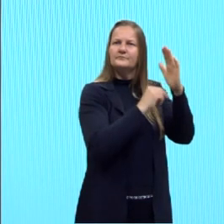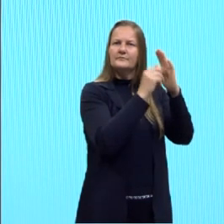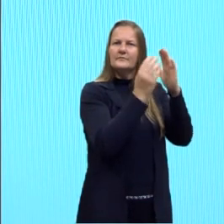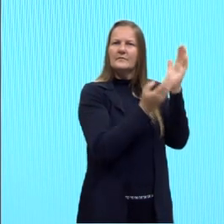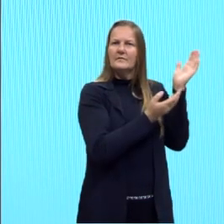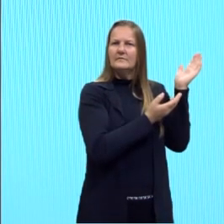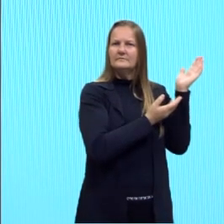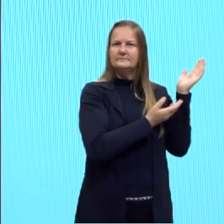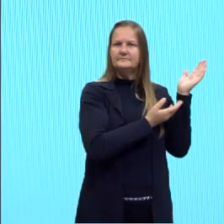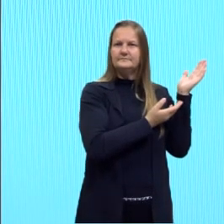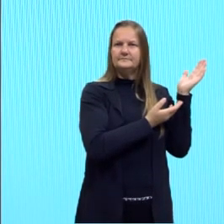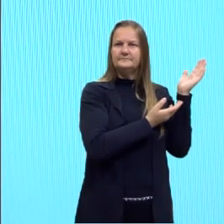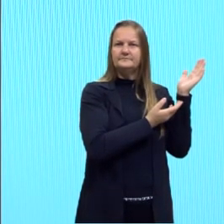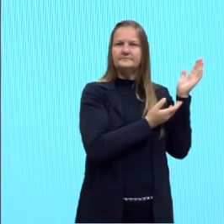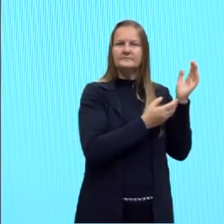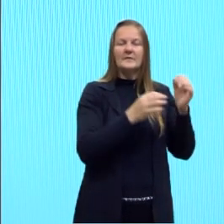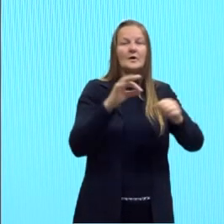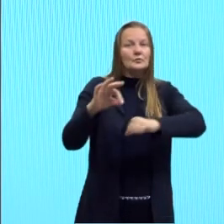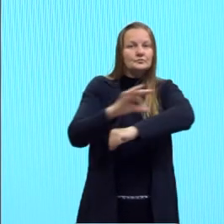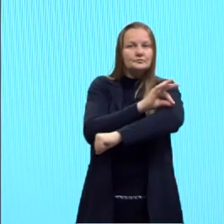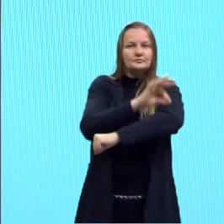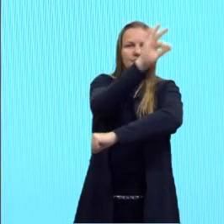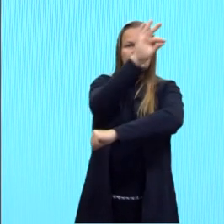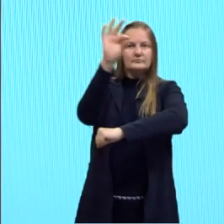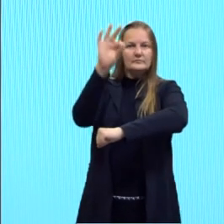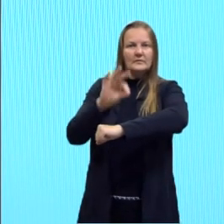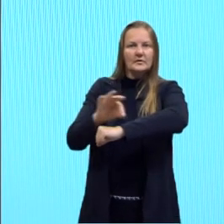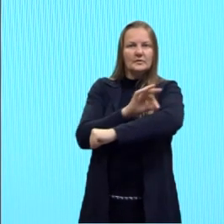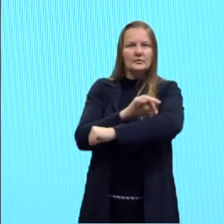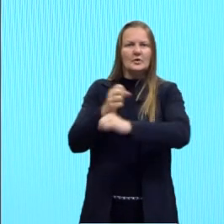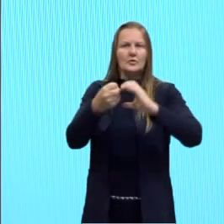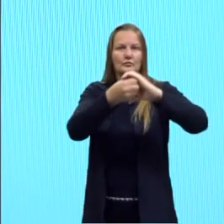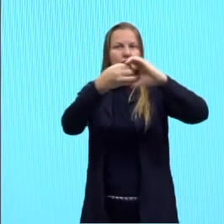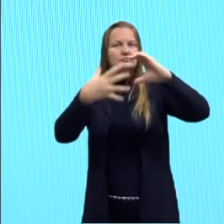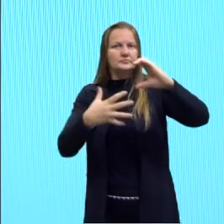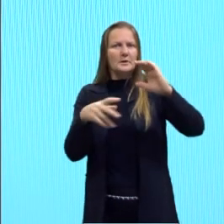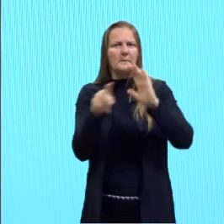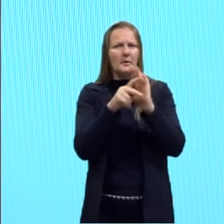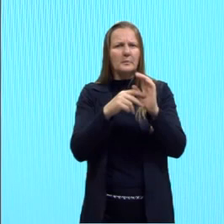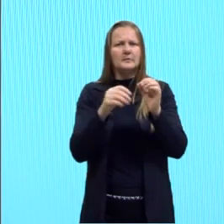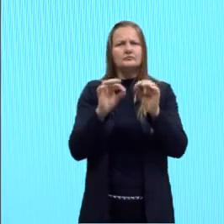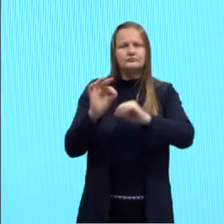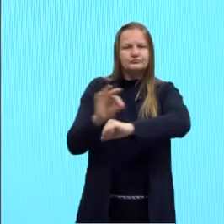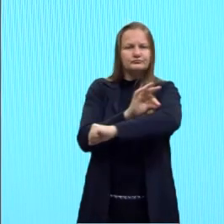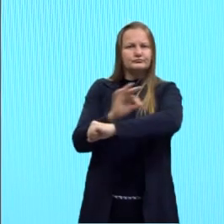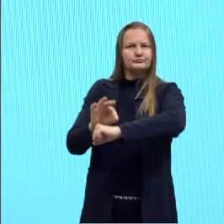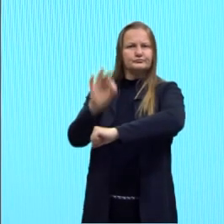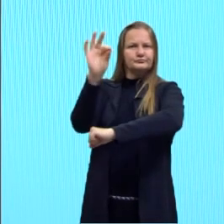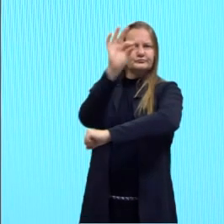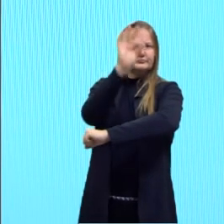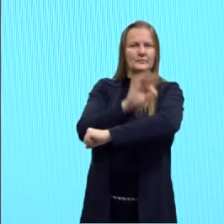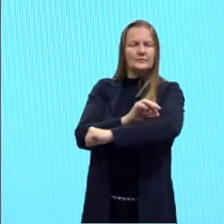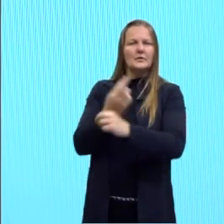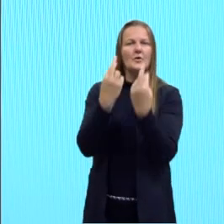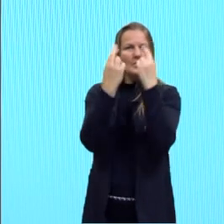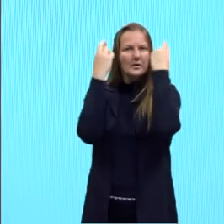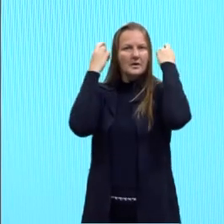observar desde a arquitetura trazendo essas características né do Mark textura